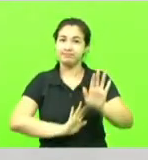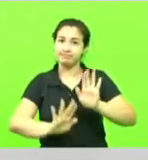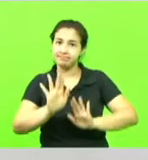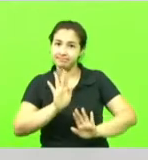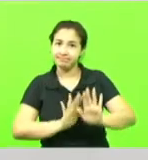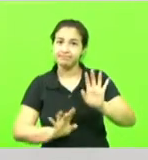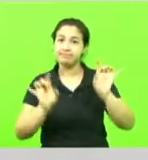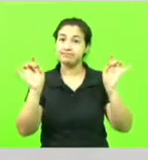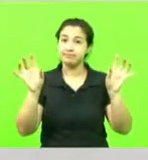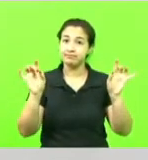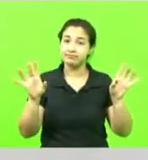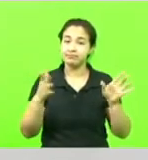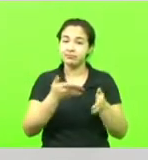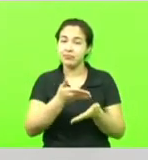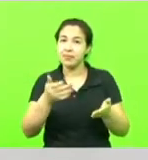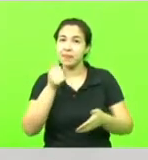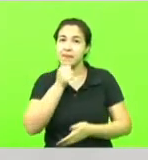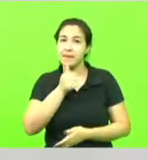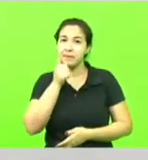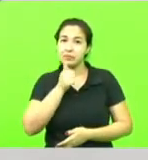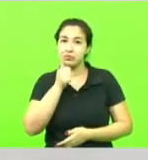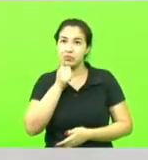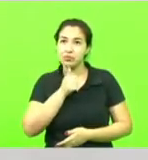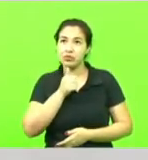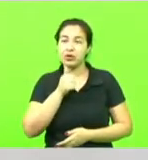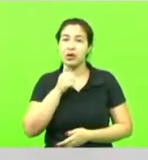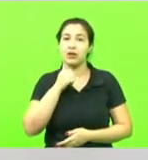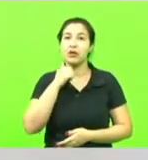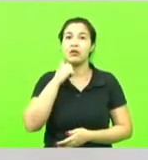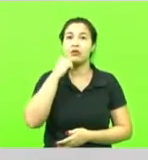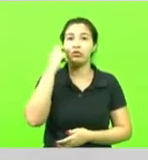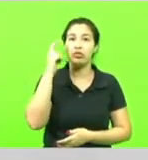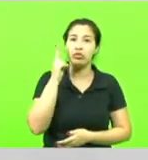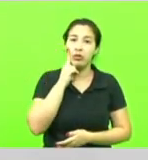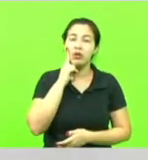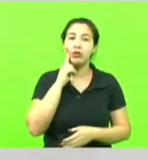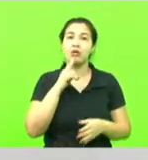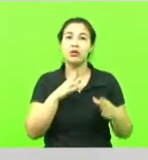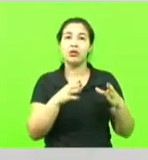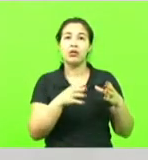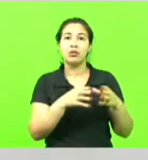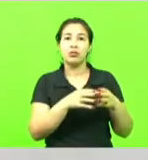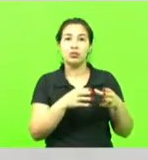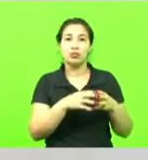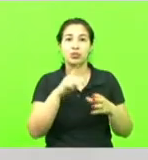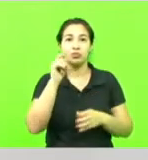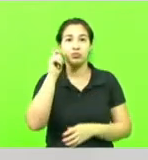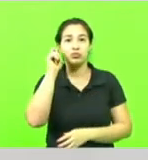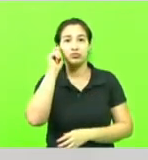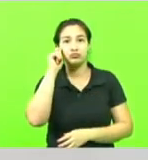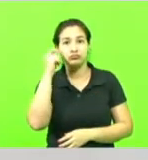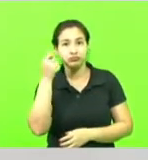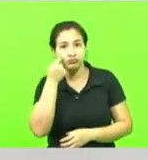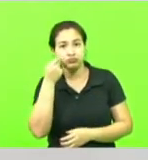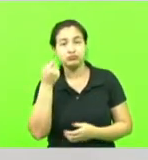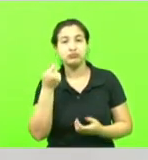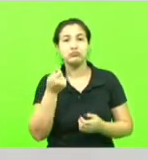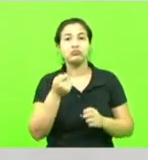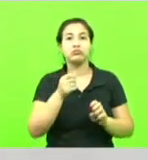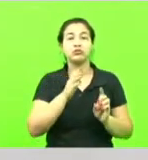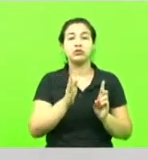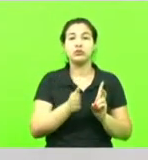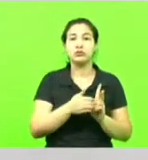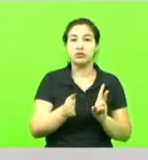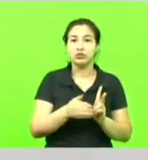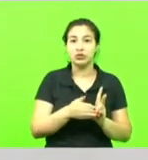as conquistas das mulheres negras, quilombolas, indígenas, né? Algo totalmente enviesado aqui para finalizar. E eu